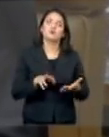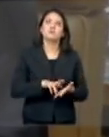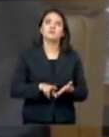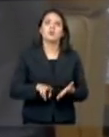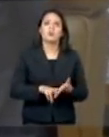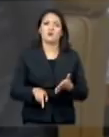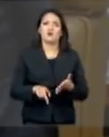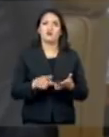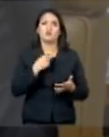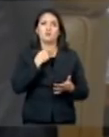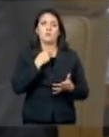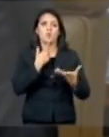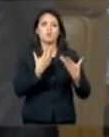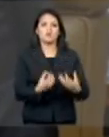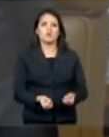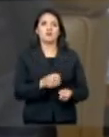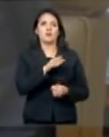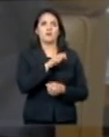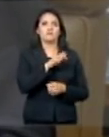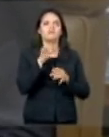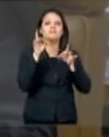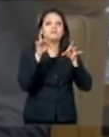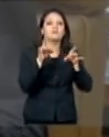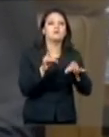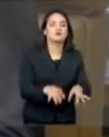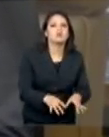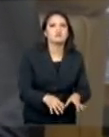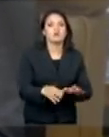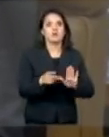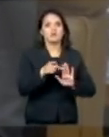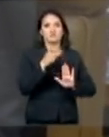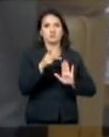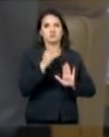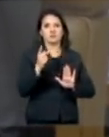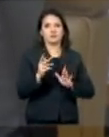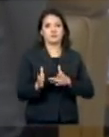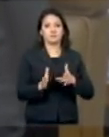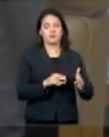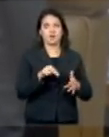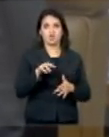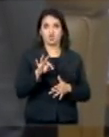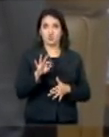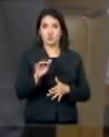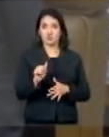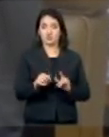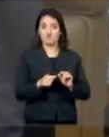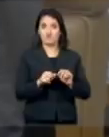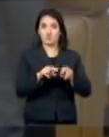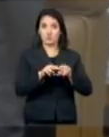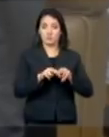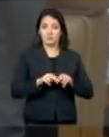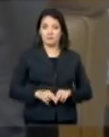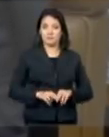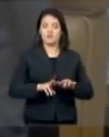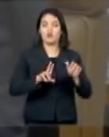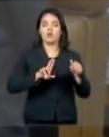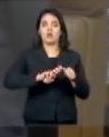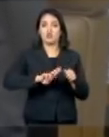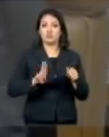ato administrativo possivelmente anular as notas e pareceres elaborados por - a advocacia-geral da união